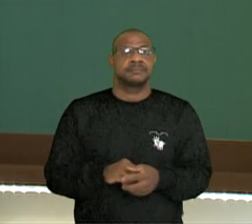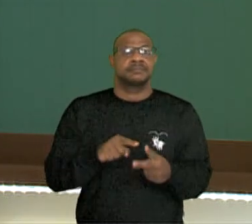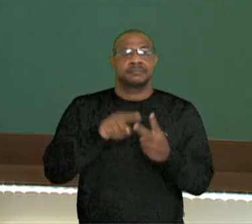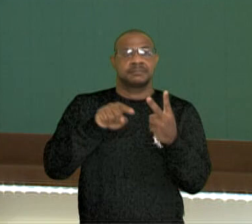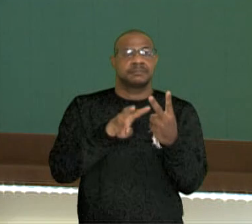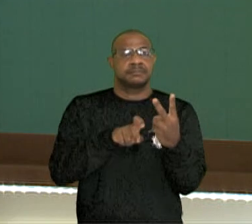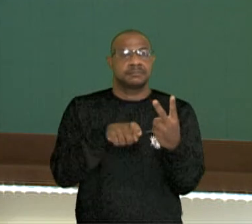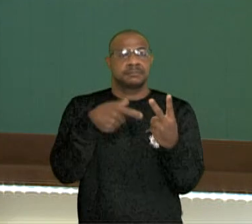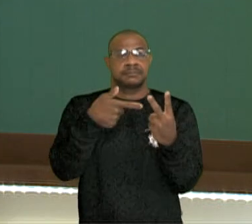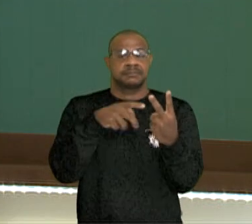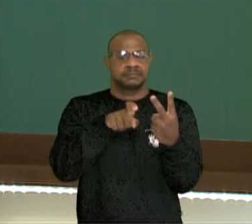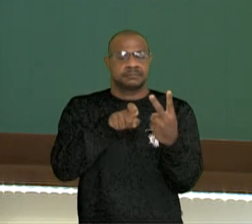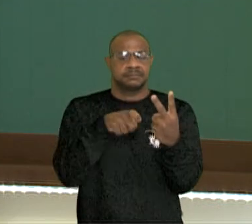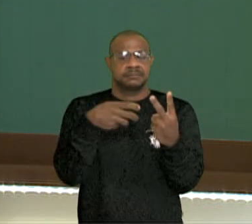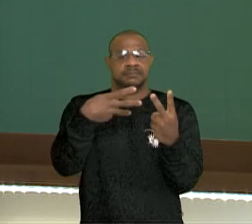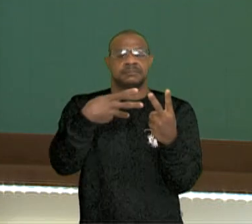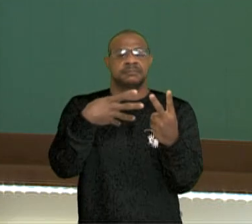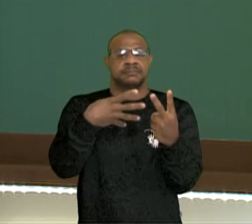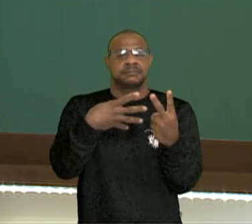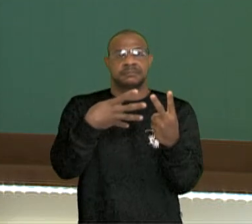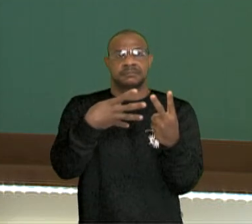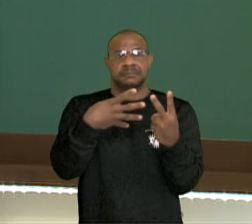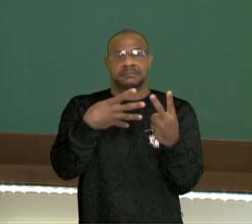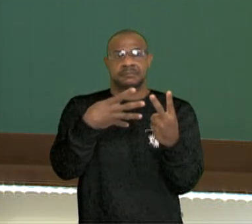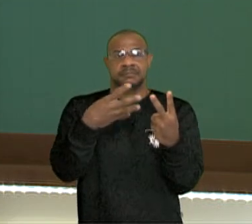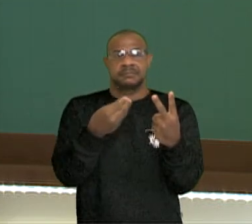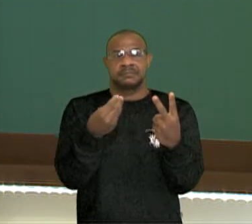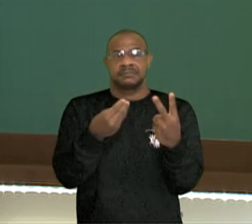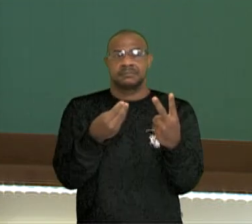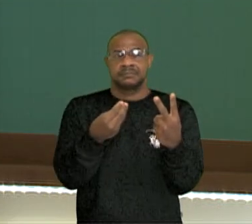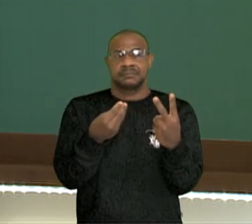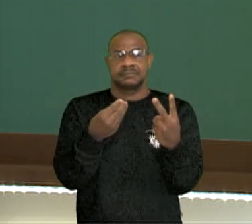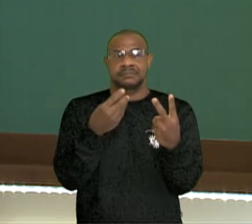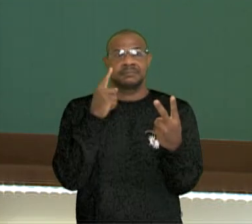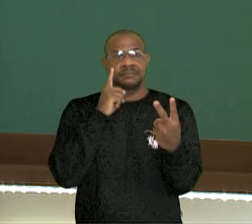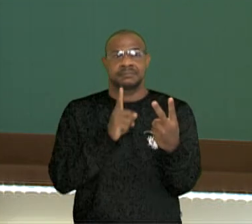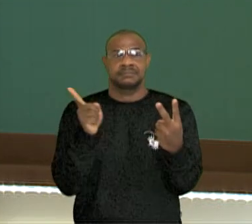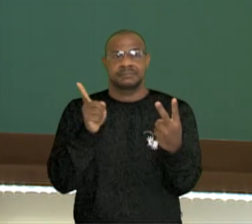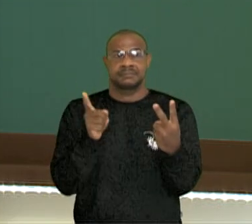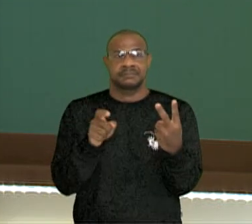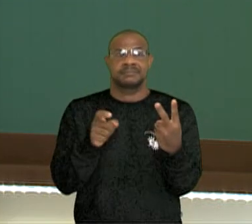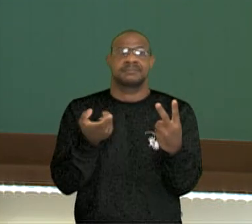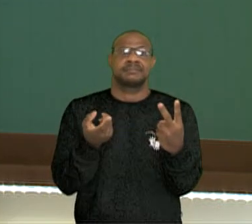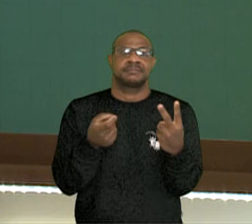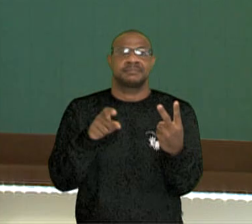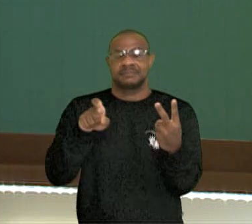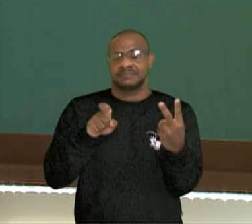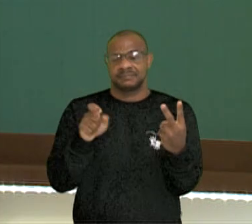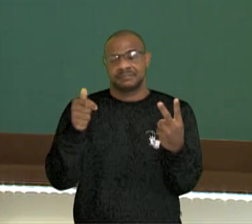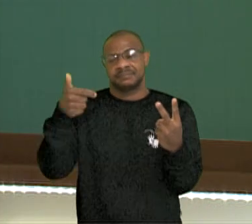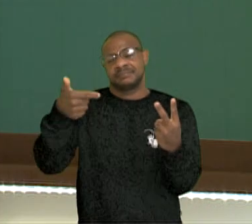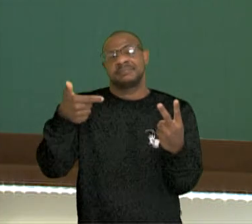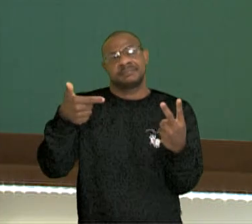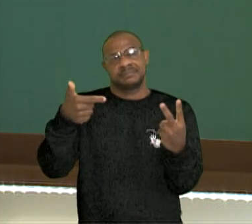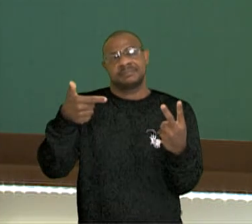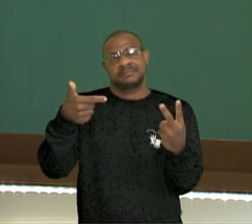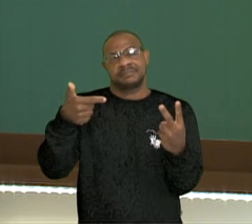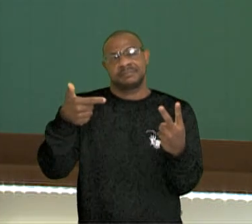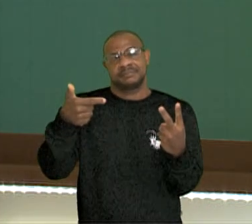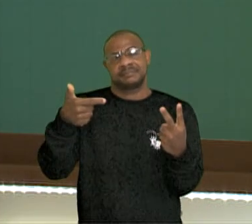quarta, gente, como é que eu extraio a raiz quadrada? Que número vezes ele mesmo dá x à quarta? X ao